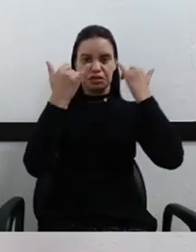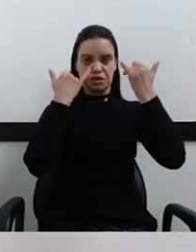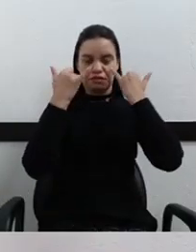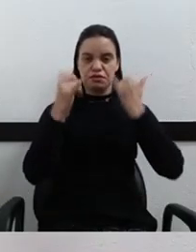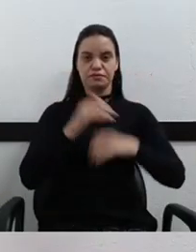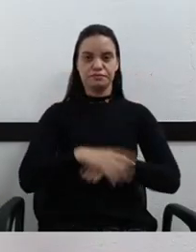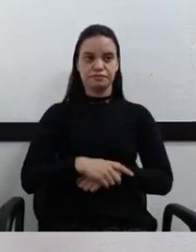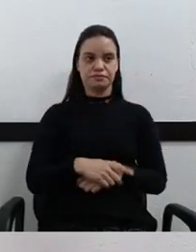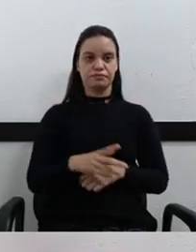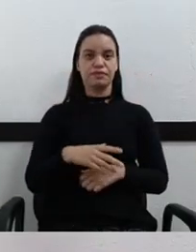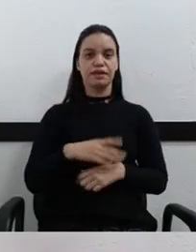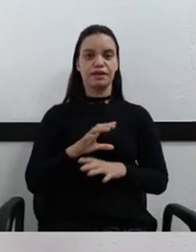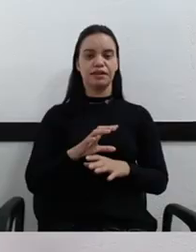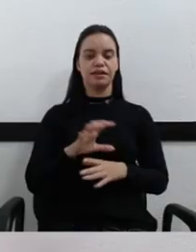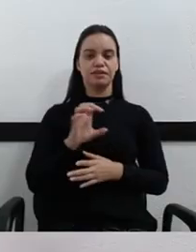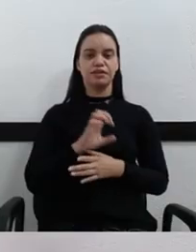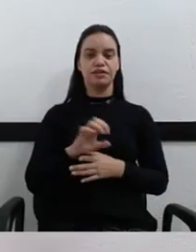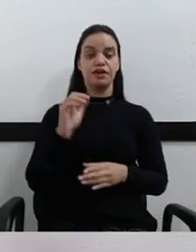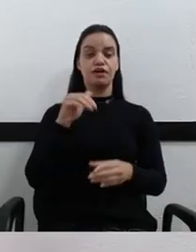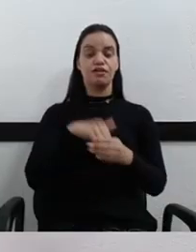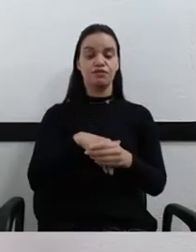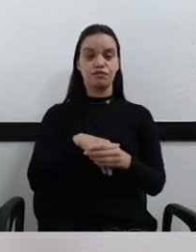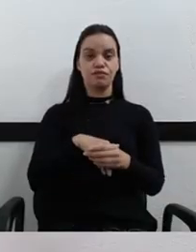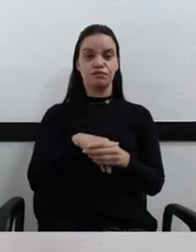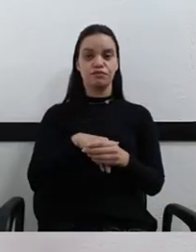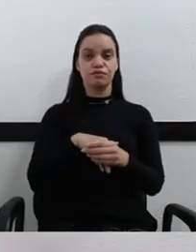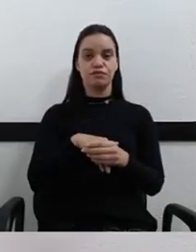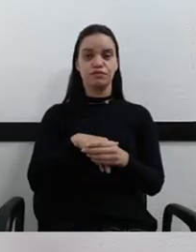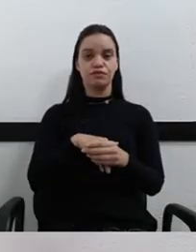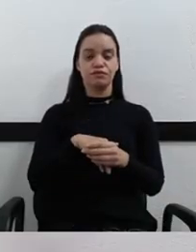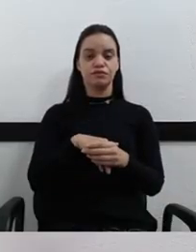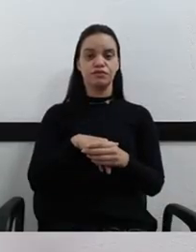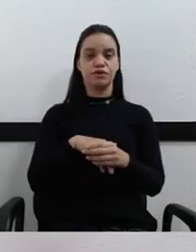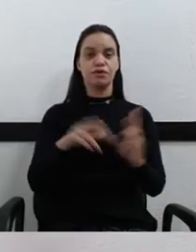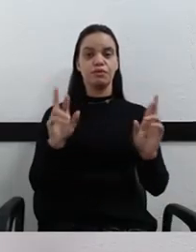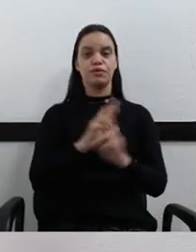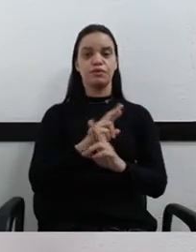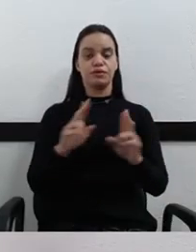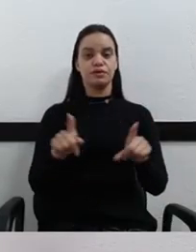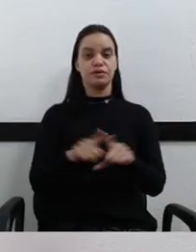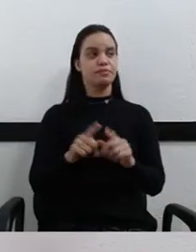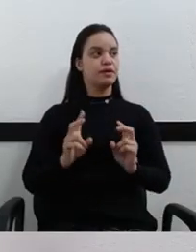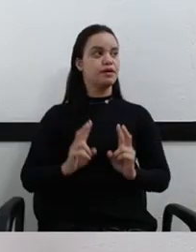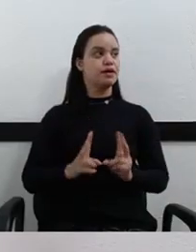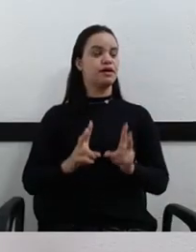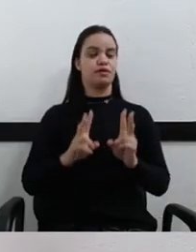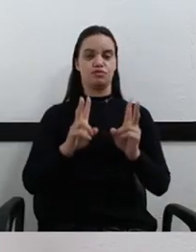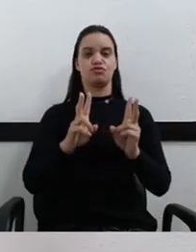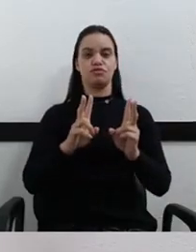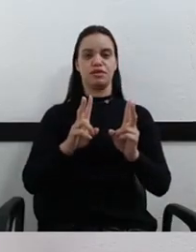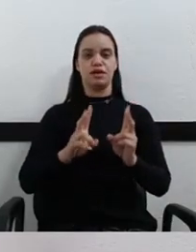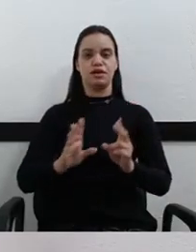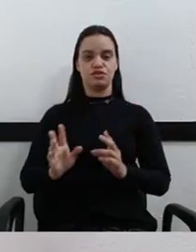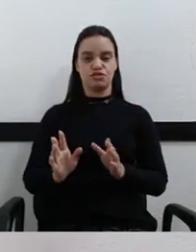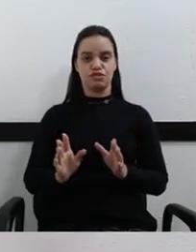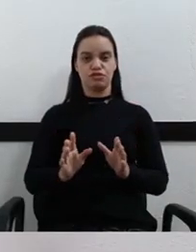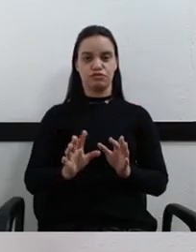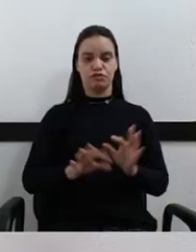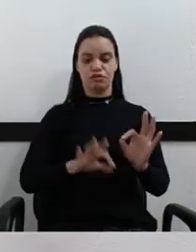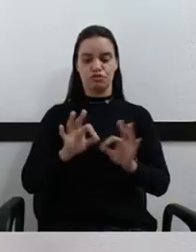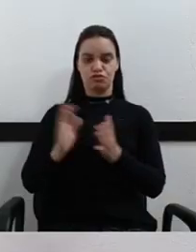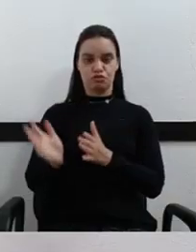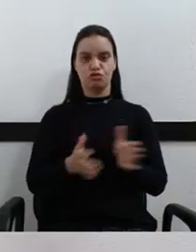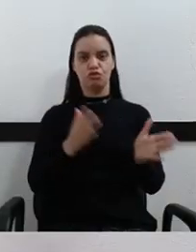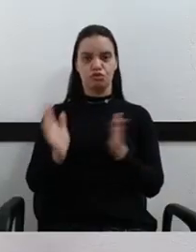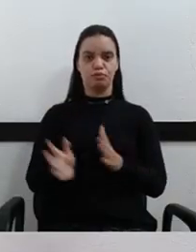defensor em estágio probatório, voto pela aprovação do primeiro relatório e a continuidade do procedimento. Submeto